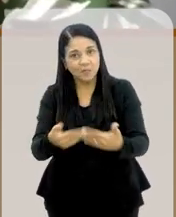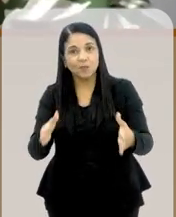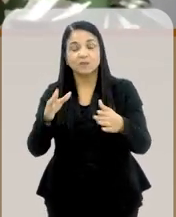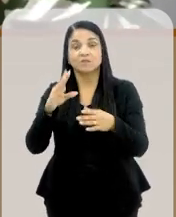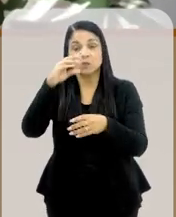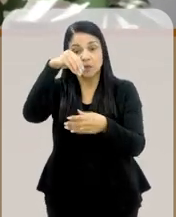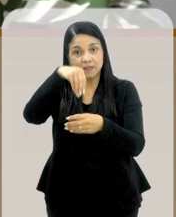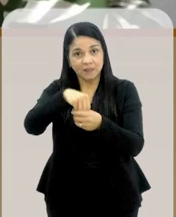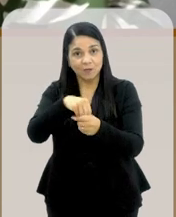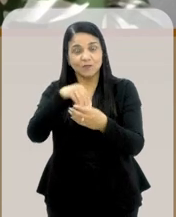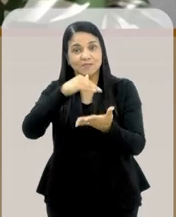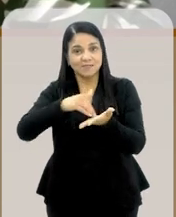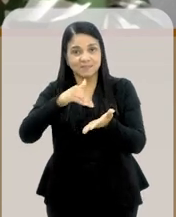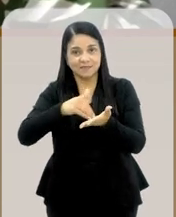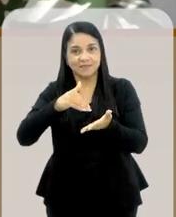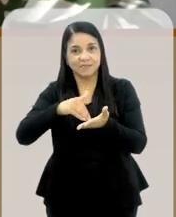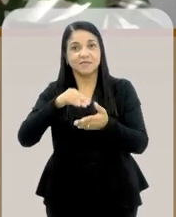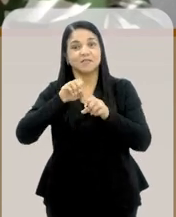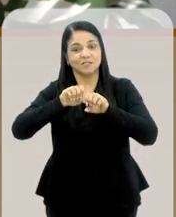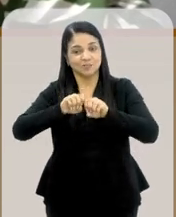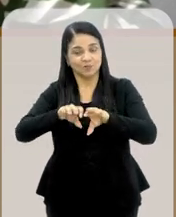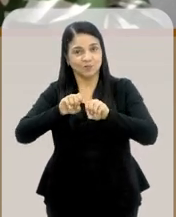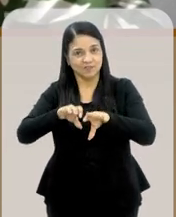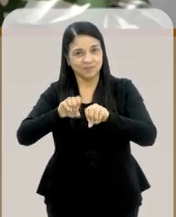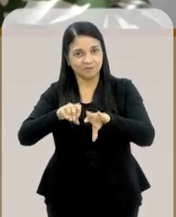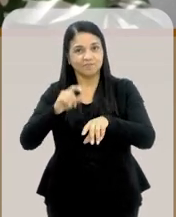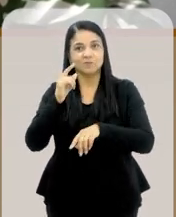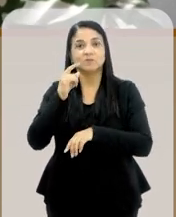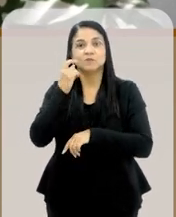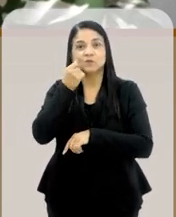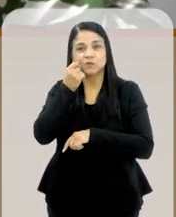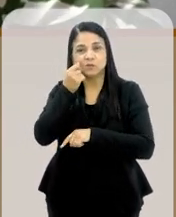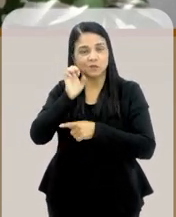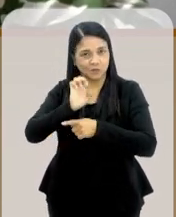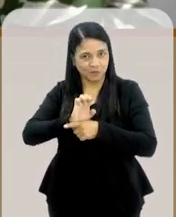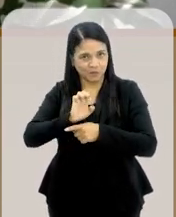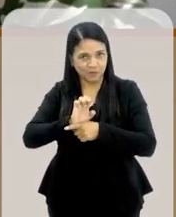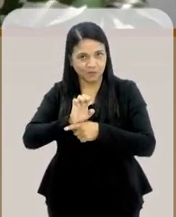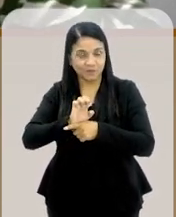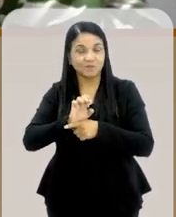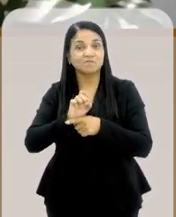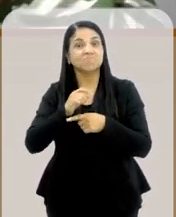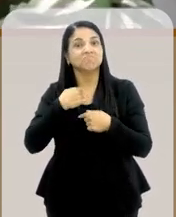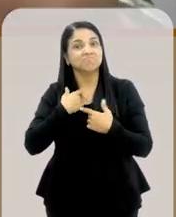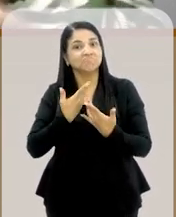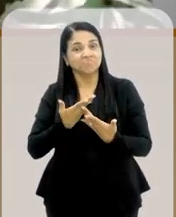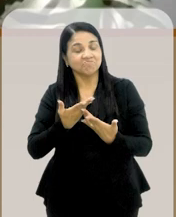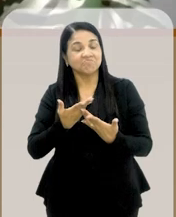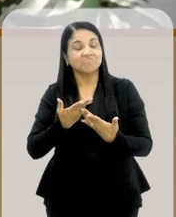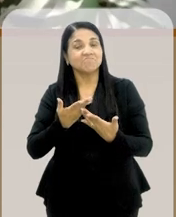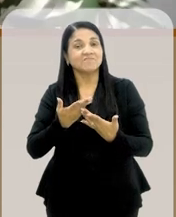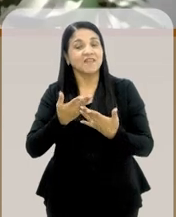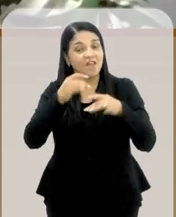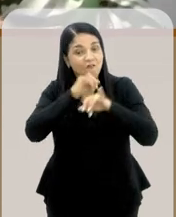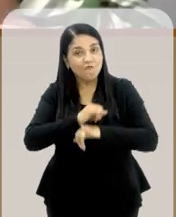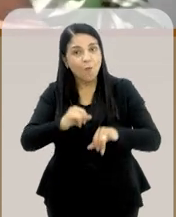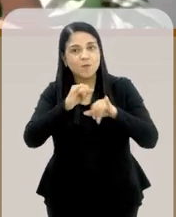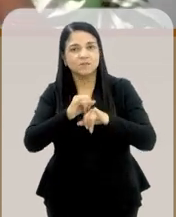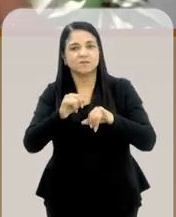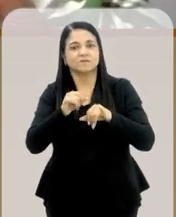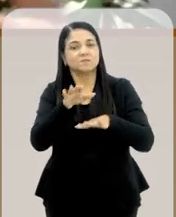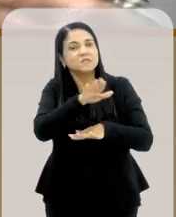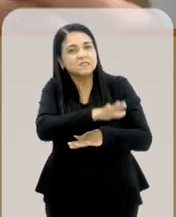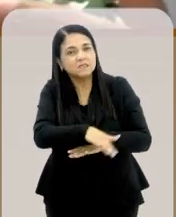inauguramos, inclusive, uma na SEDUC, na Secretaria de Educação do Estado do Ceará, né? Tem levado isso